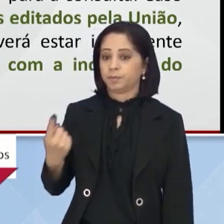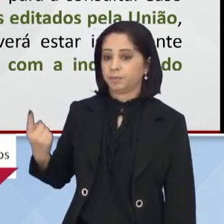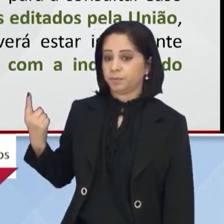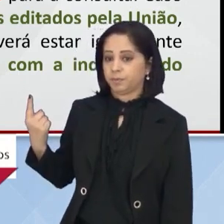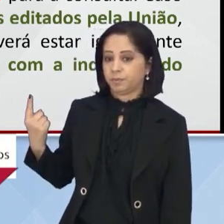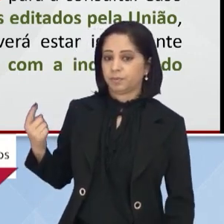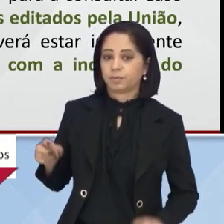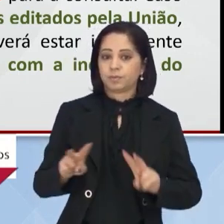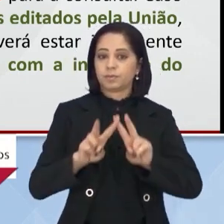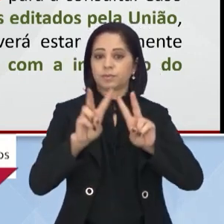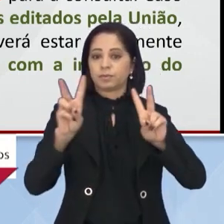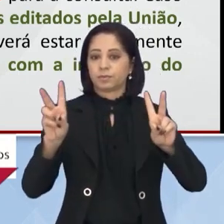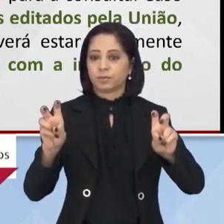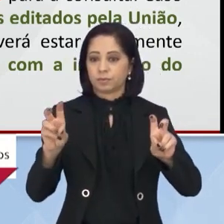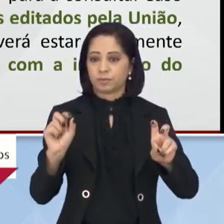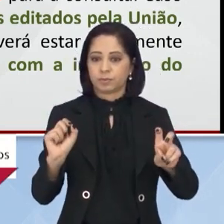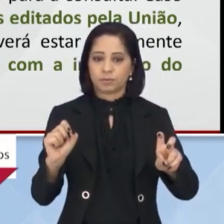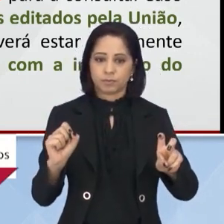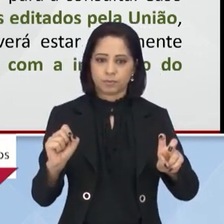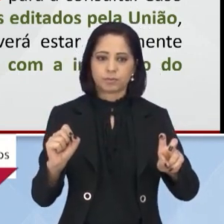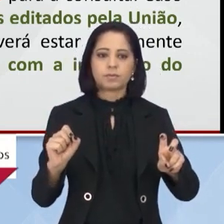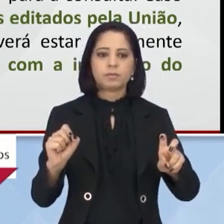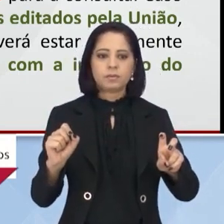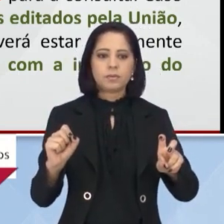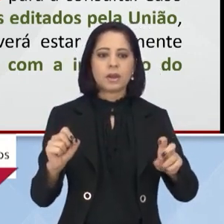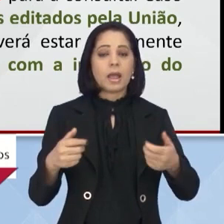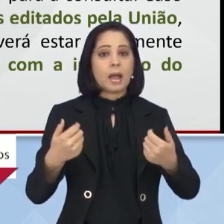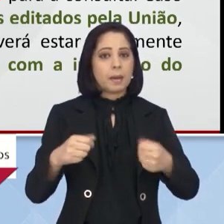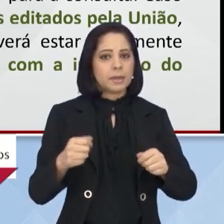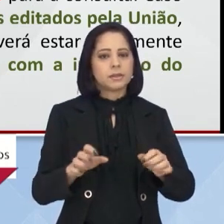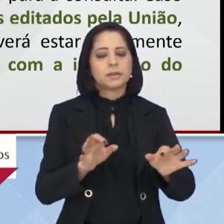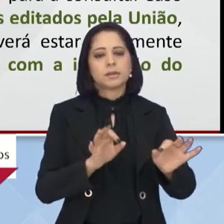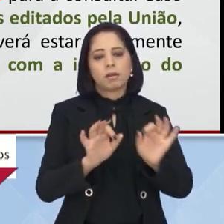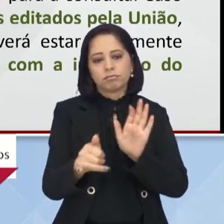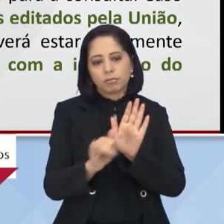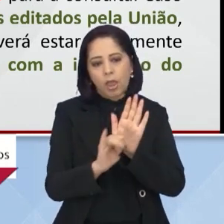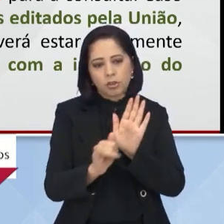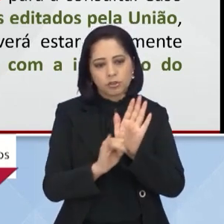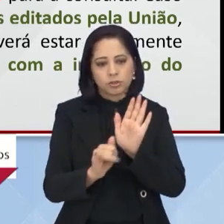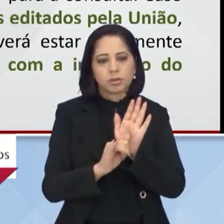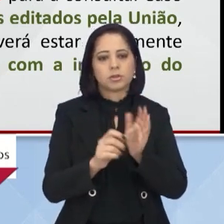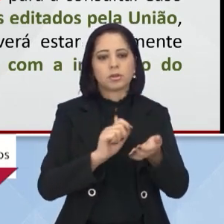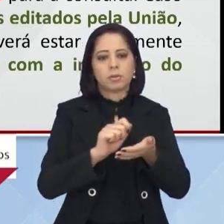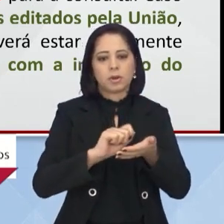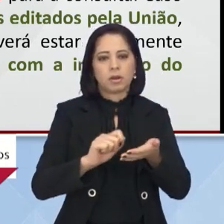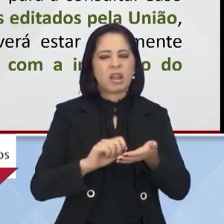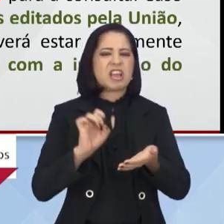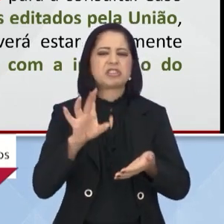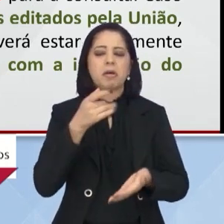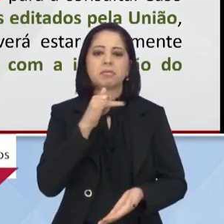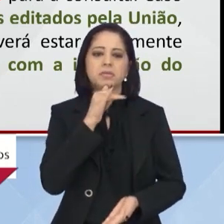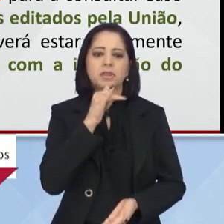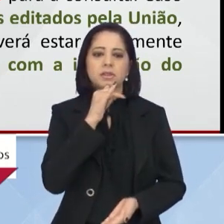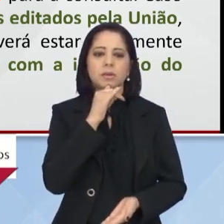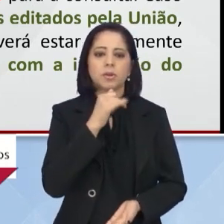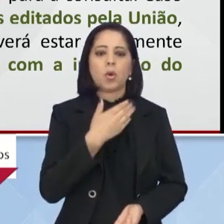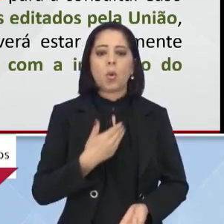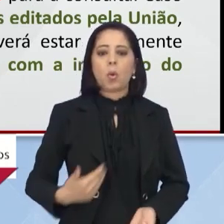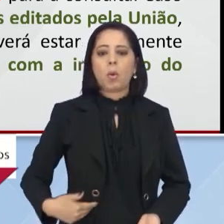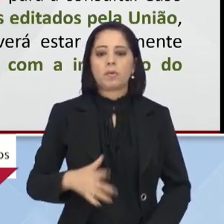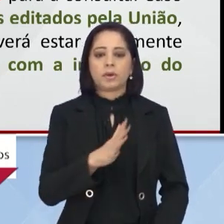ok a edição pra gente botar a lei para para funcionar a gente tem que editar alguns regulamentos eu vou citar só dois como exemplo né que eu vi do Federal